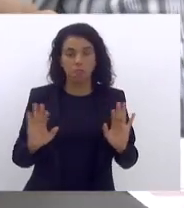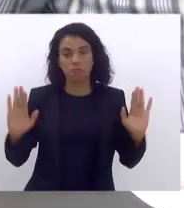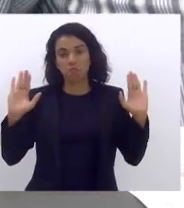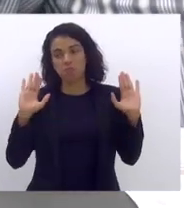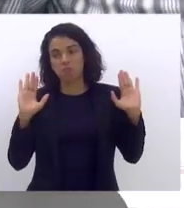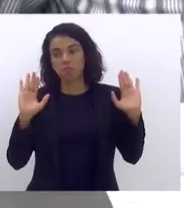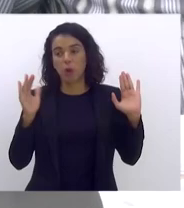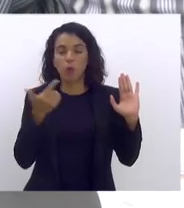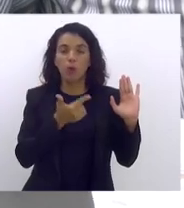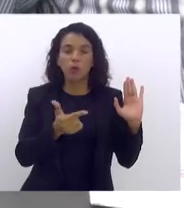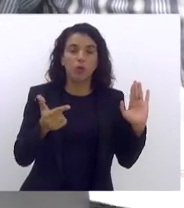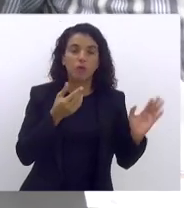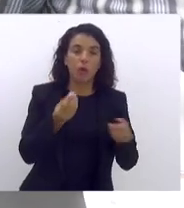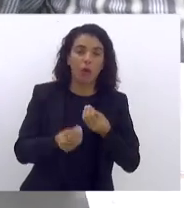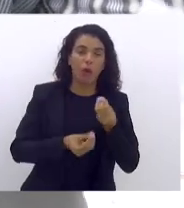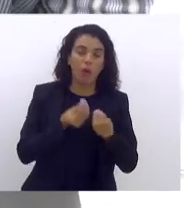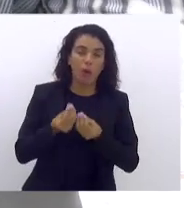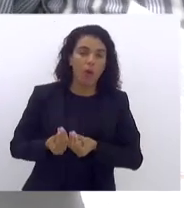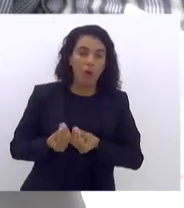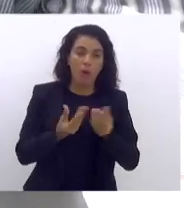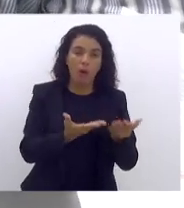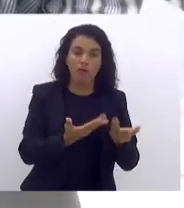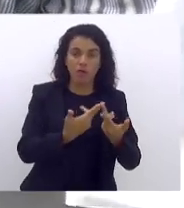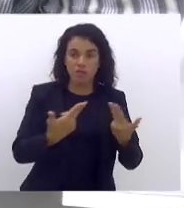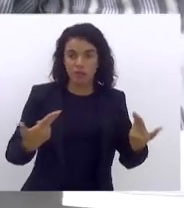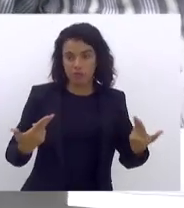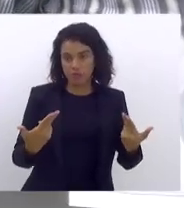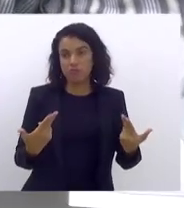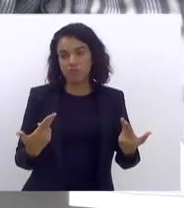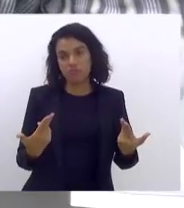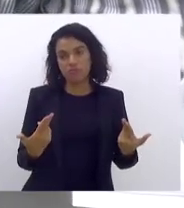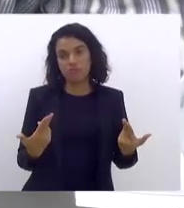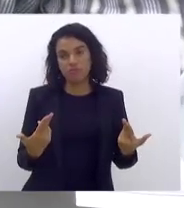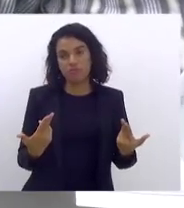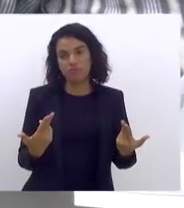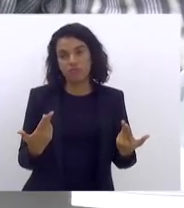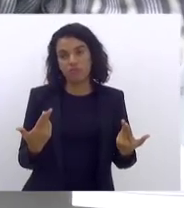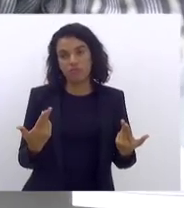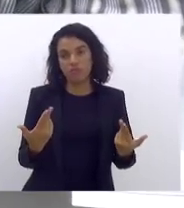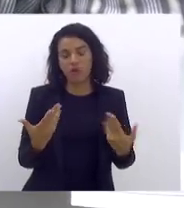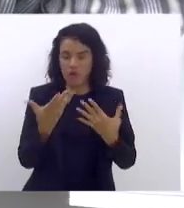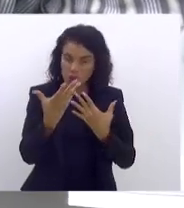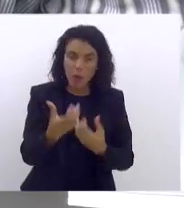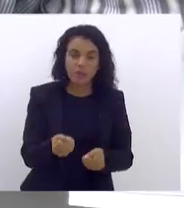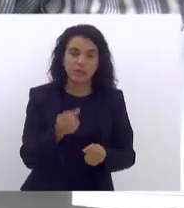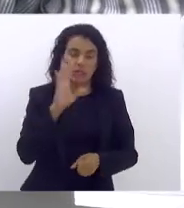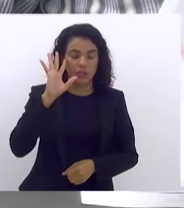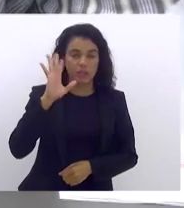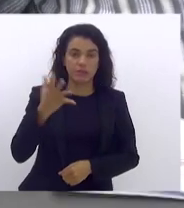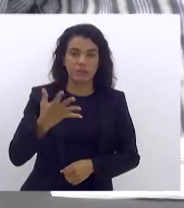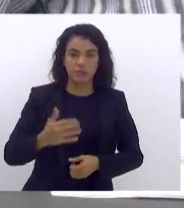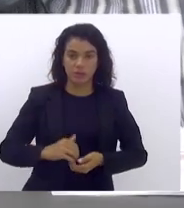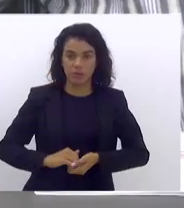sem condições de oferecer algo. Então, acato essa situação.